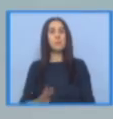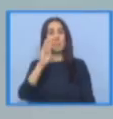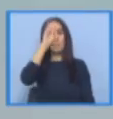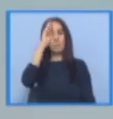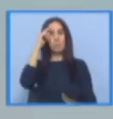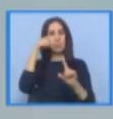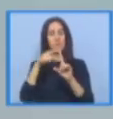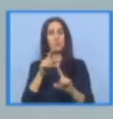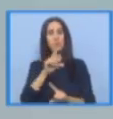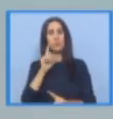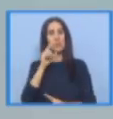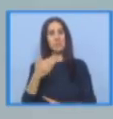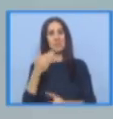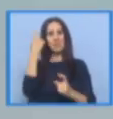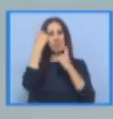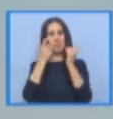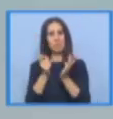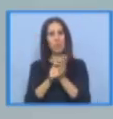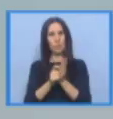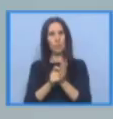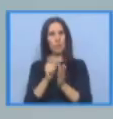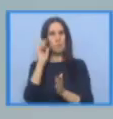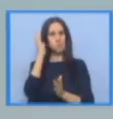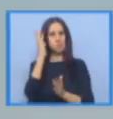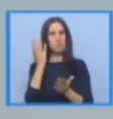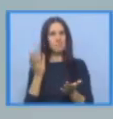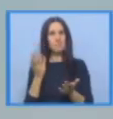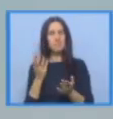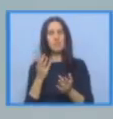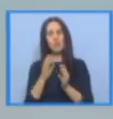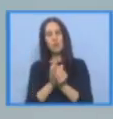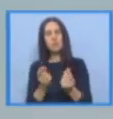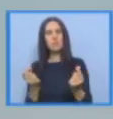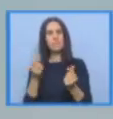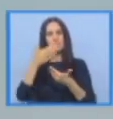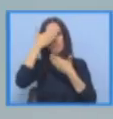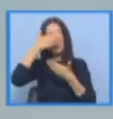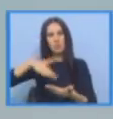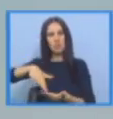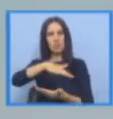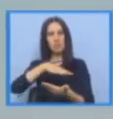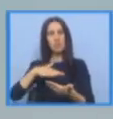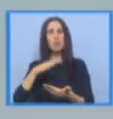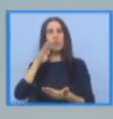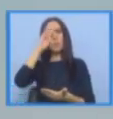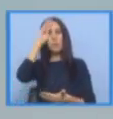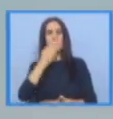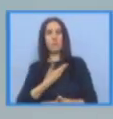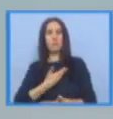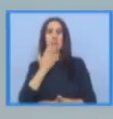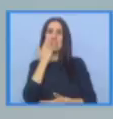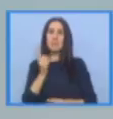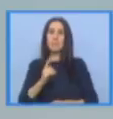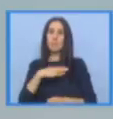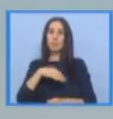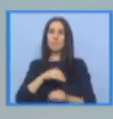dia 7 de julho uma jornada de reflexão e de oração pelo Médio Oriente. É mais uma tentativa do Papa Francisco de chamar a atenção